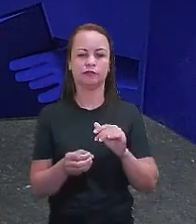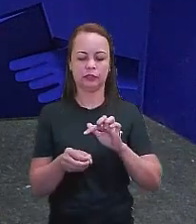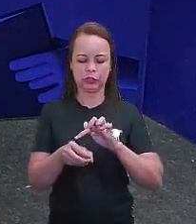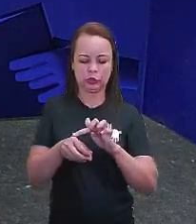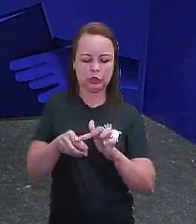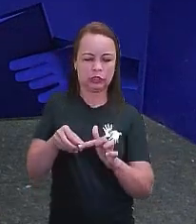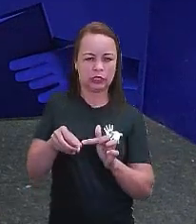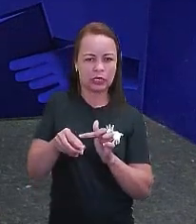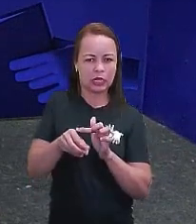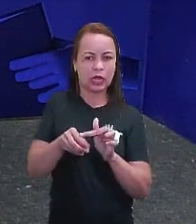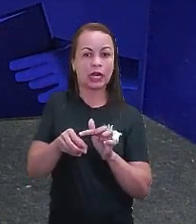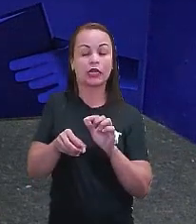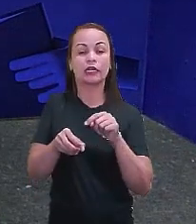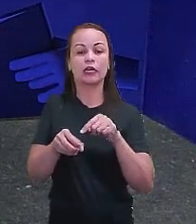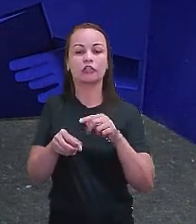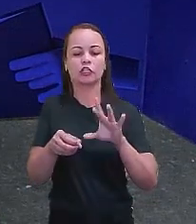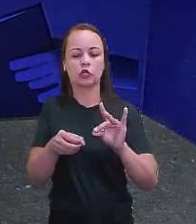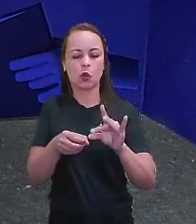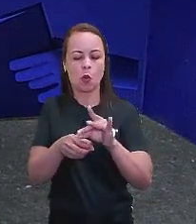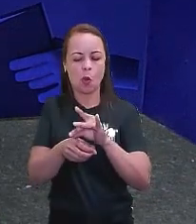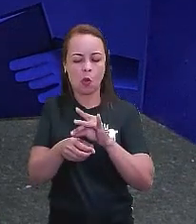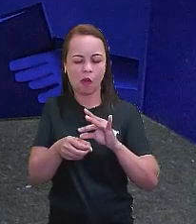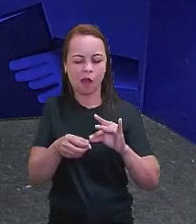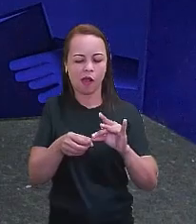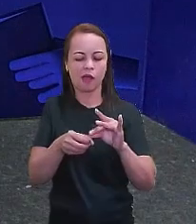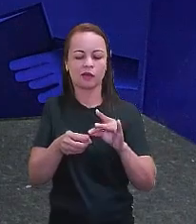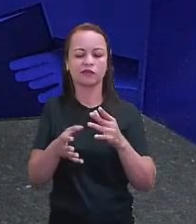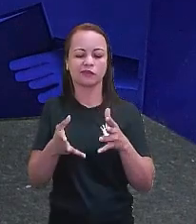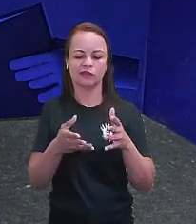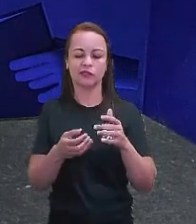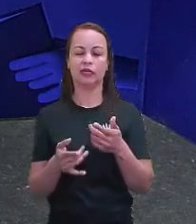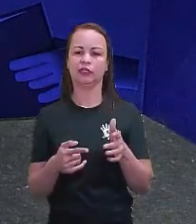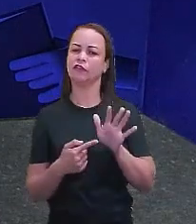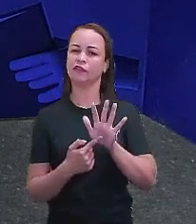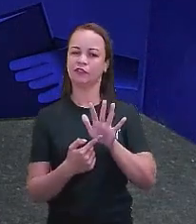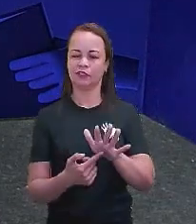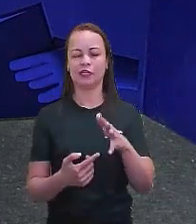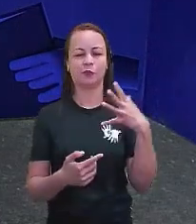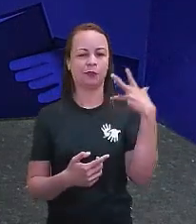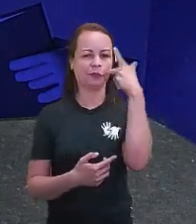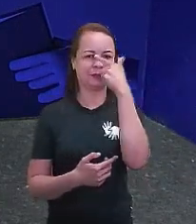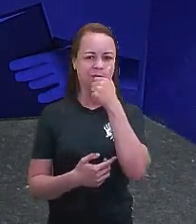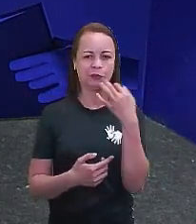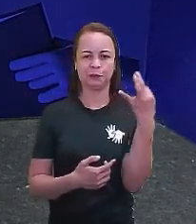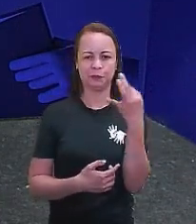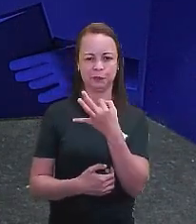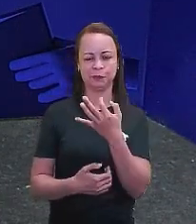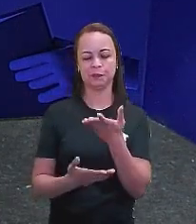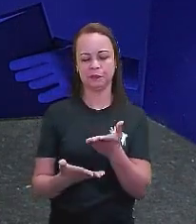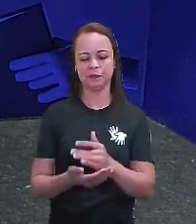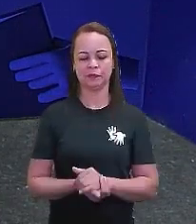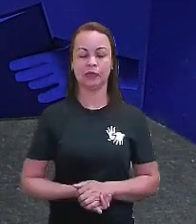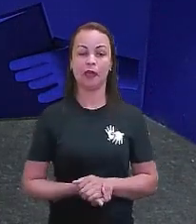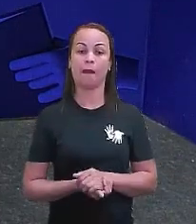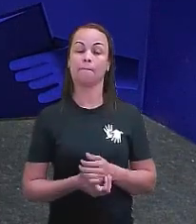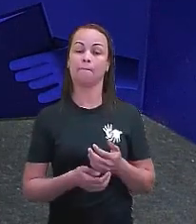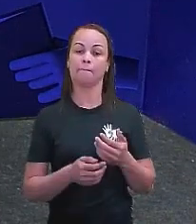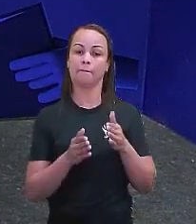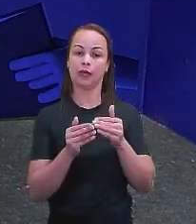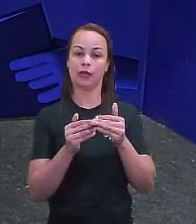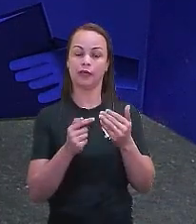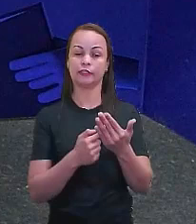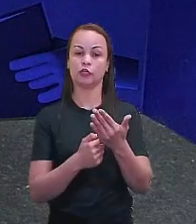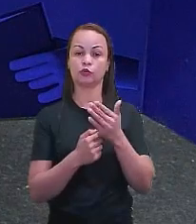a garrafinha no papel. E aí vai ficar a nossa tartaruguinha linda. Pede ajuda ao papai e à mamãe para